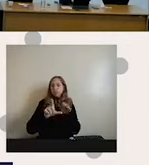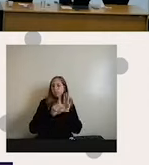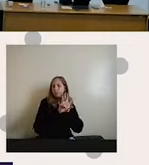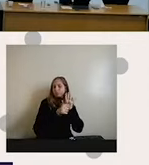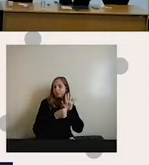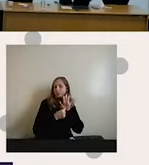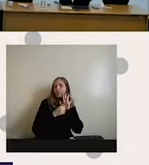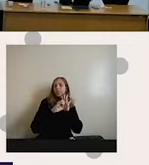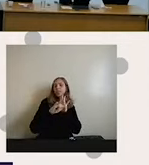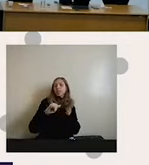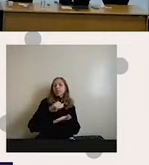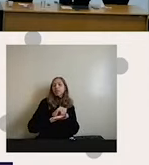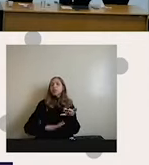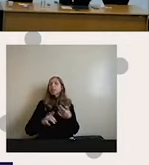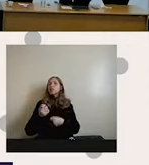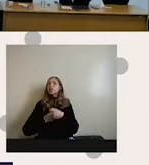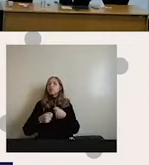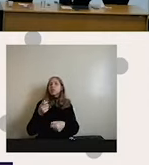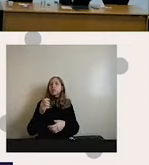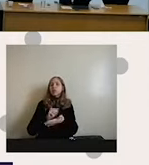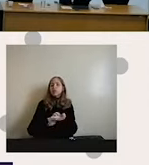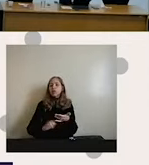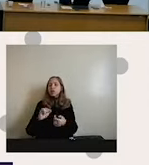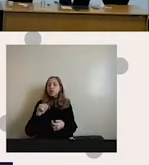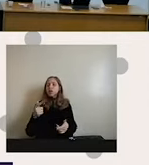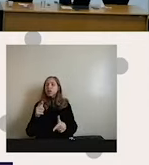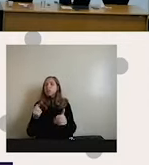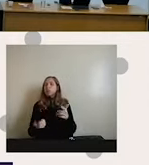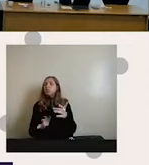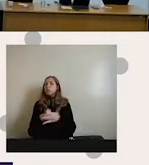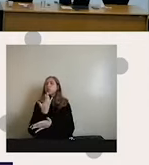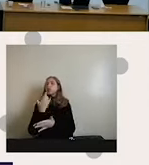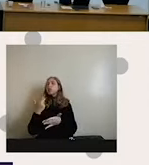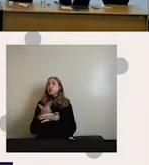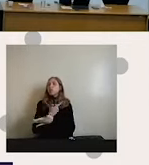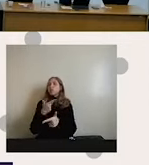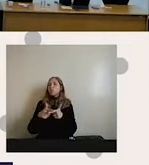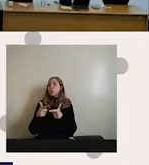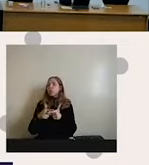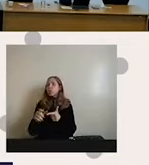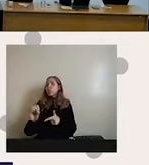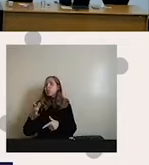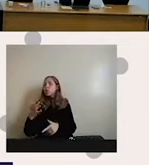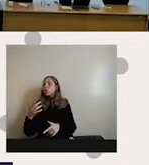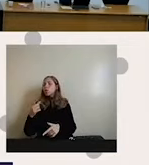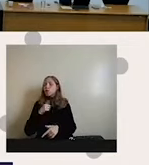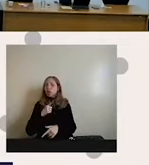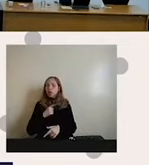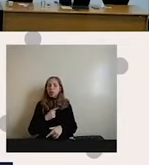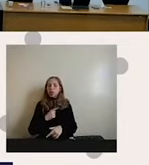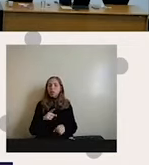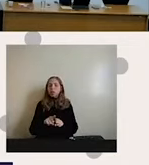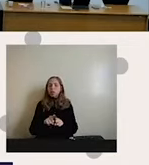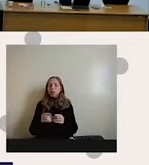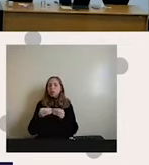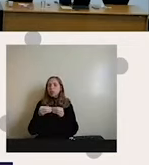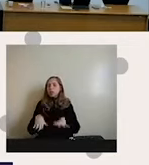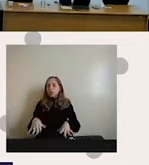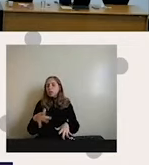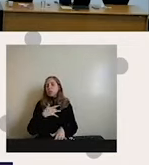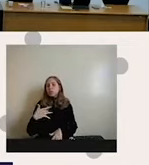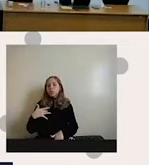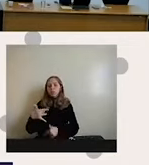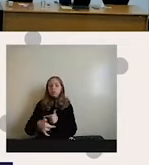a algum problema que ela possa decorrer ambiental ou de prejúdice, né, à saúde de trabalhadores, que então já se